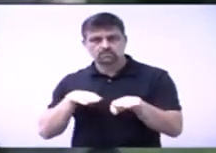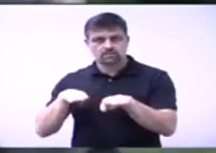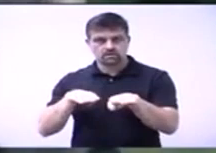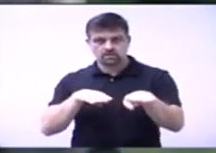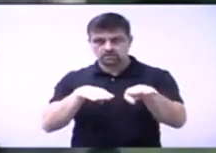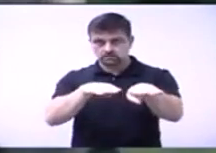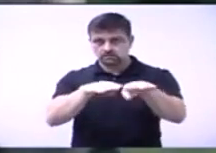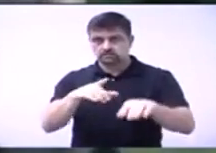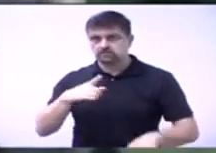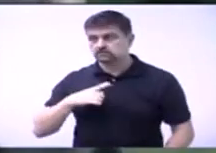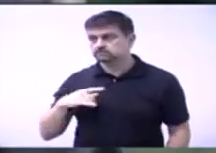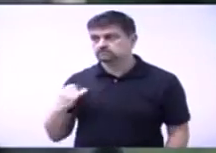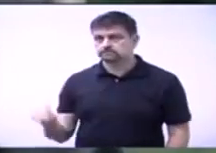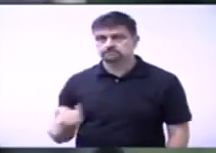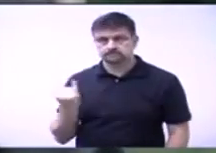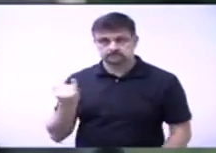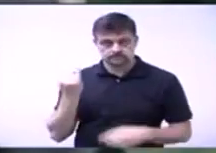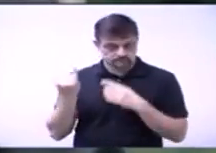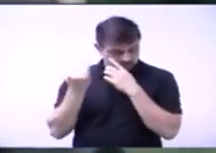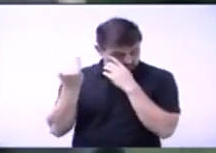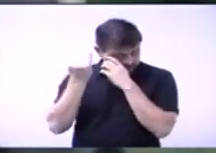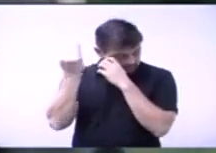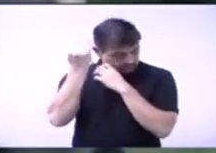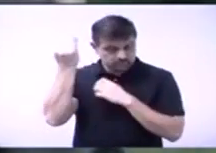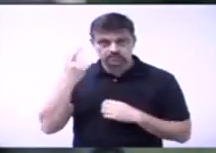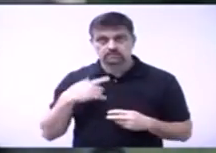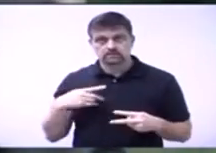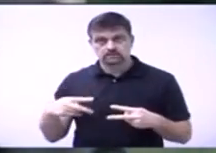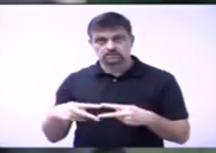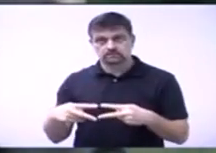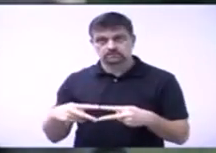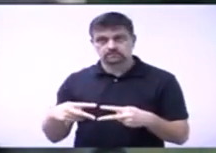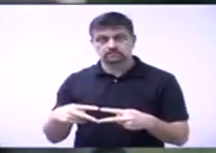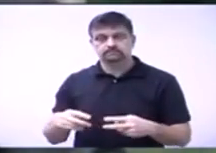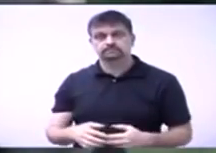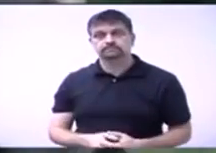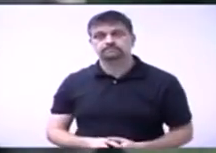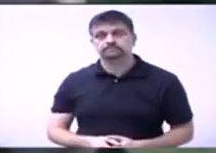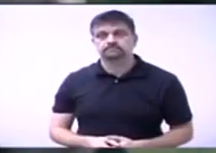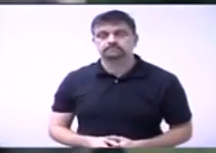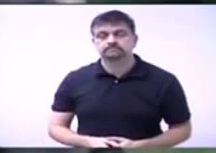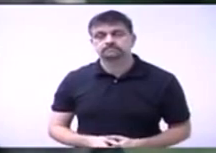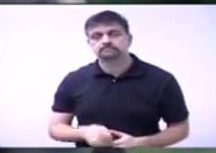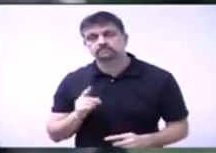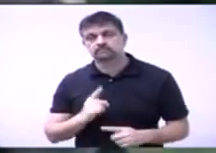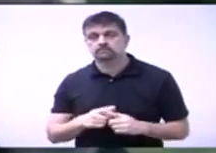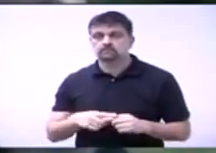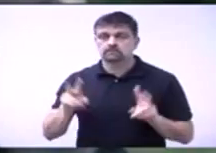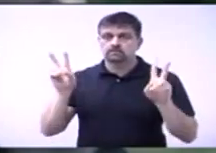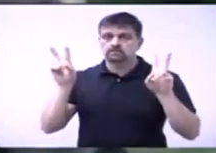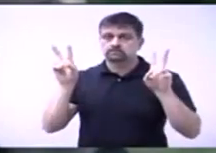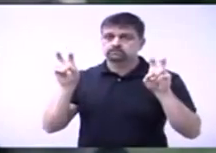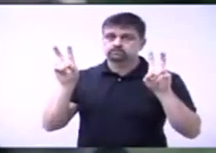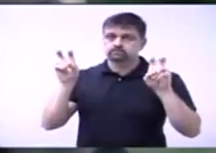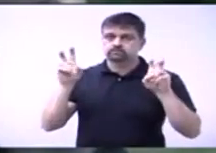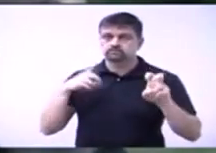aqui com grande importância para a nossa cidade, sobre aspectos